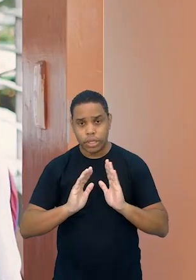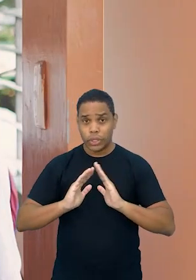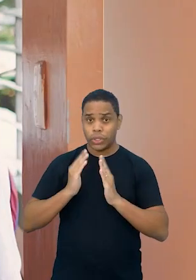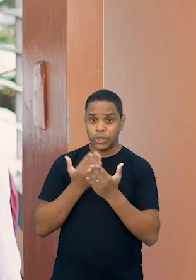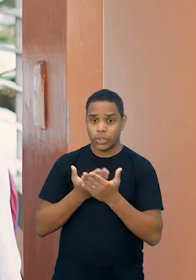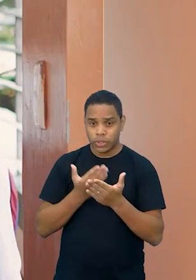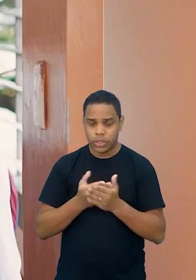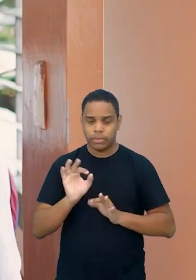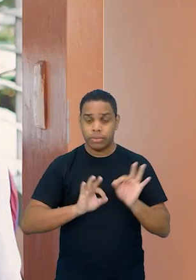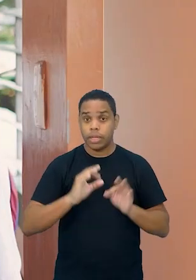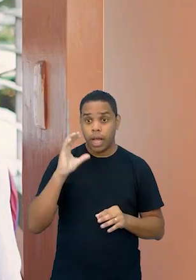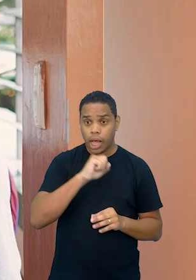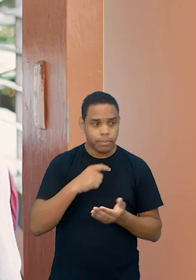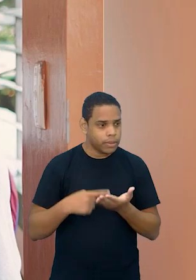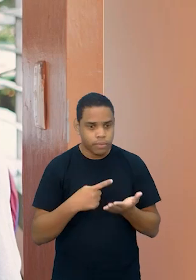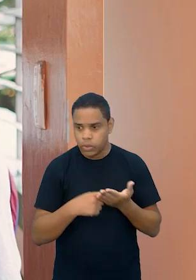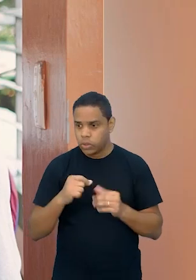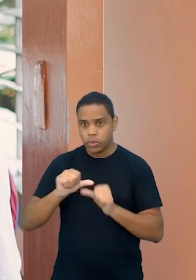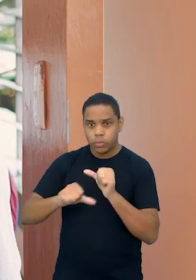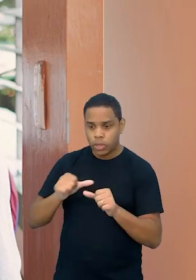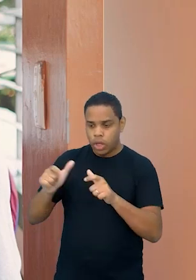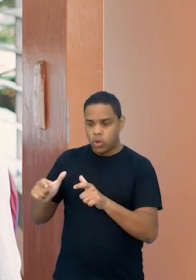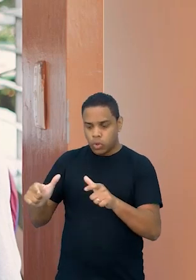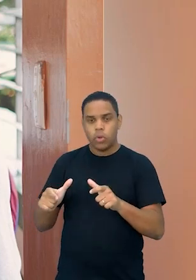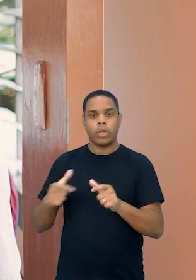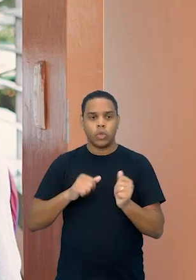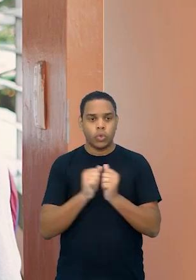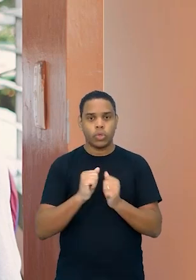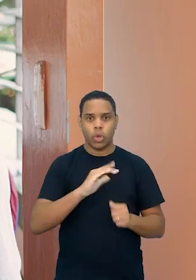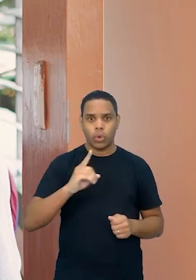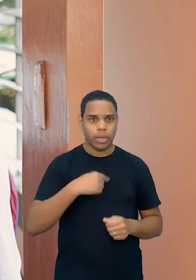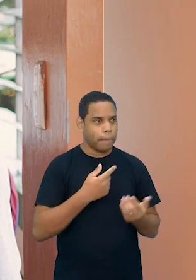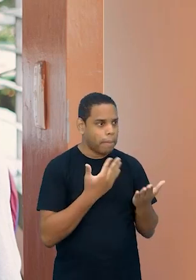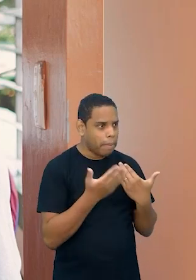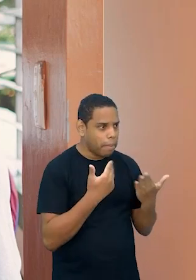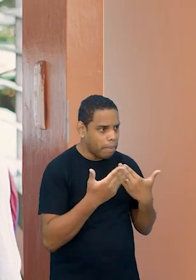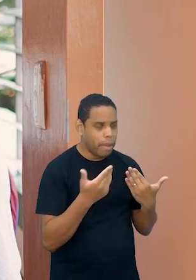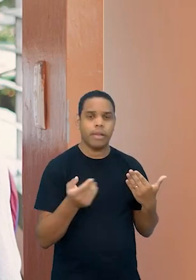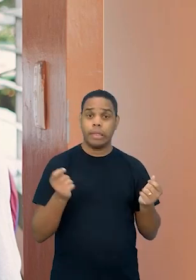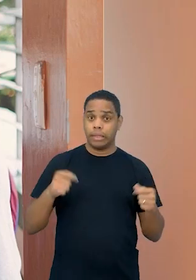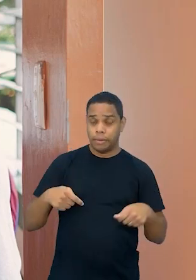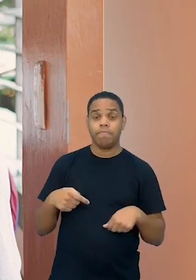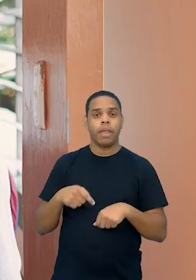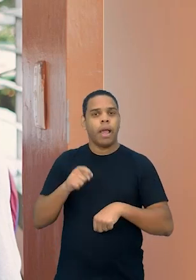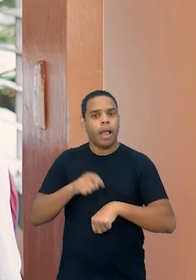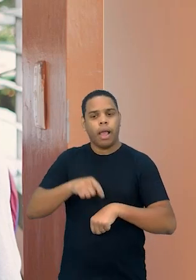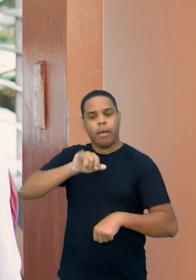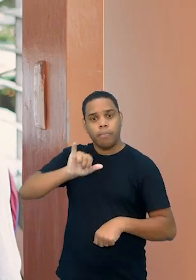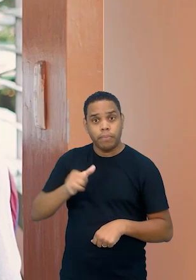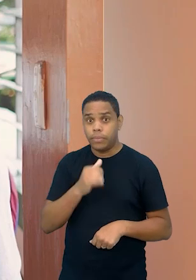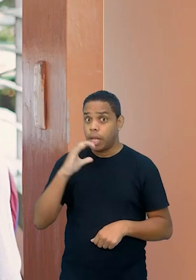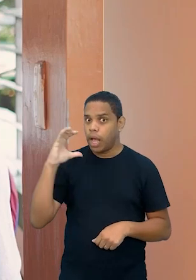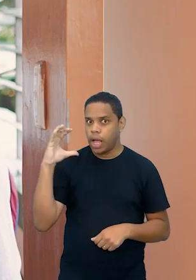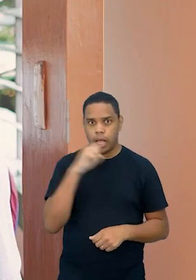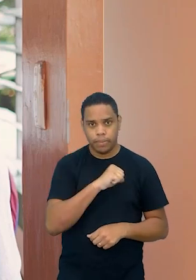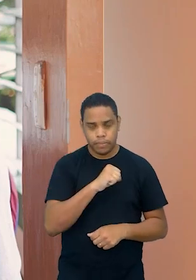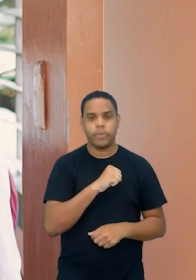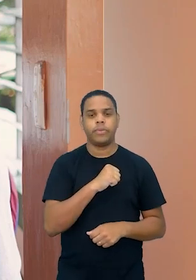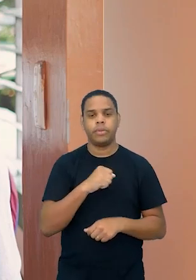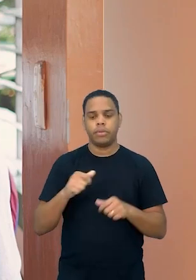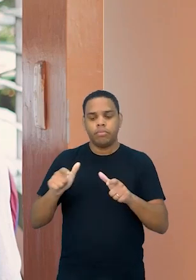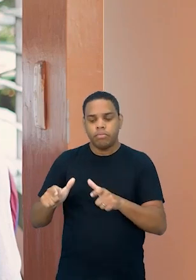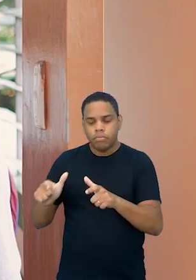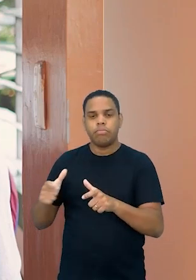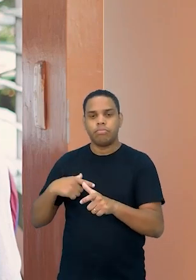escola, organizou rapidamente a mudança de espaço com a coordenadora. Foi possível naquele momento e rapidamente, pois o espaço